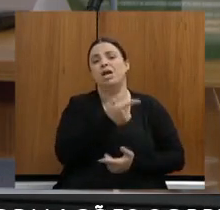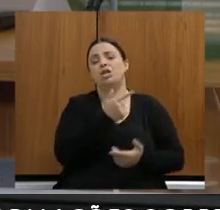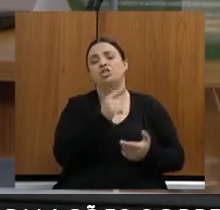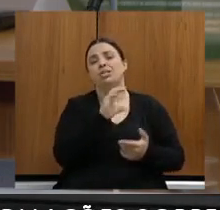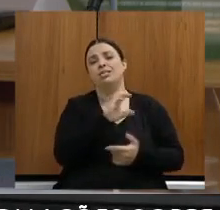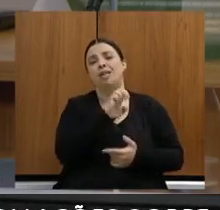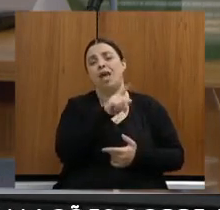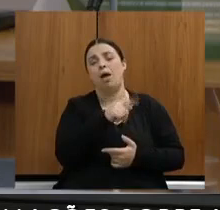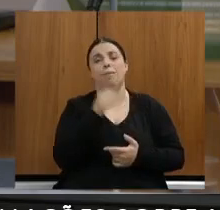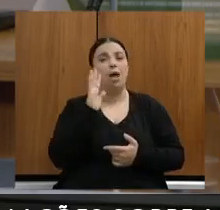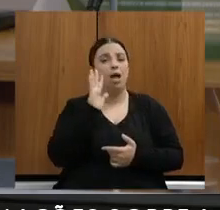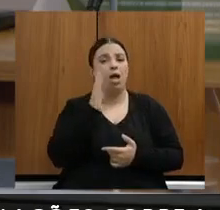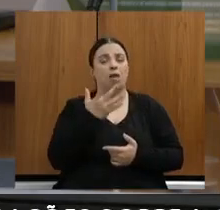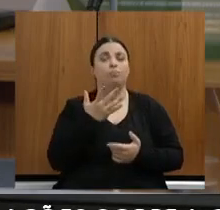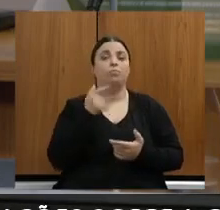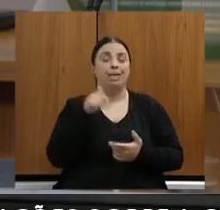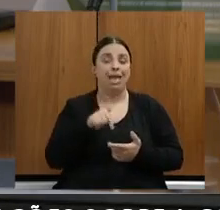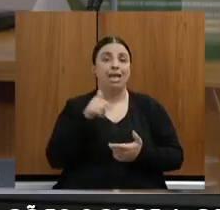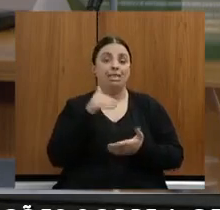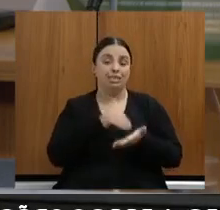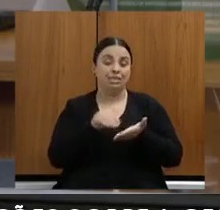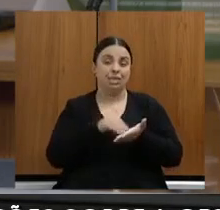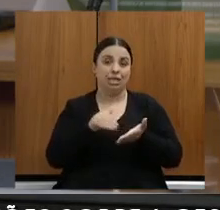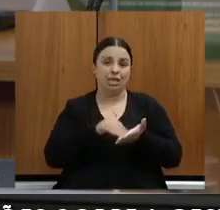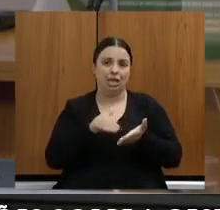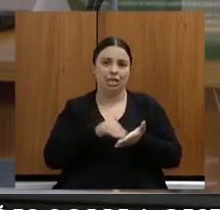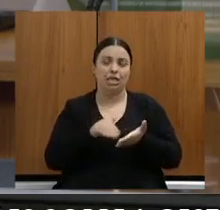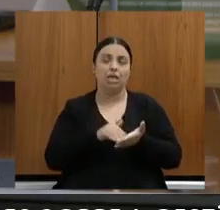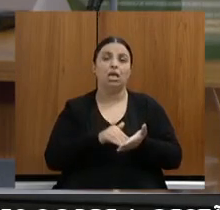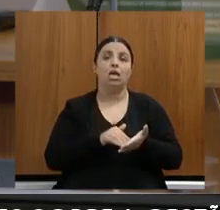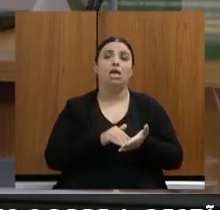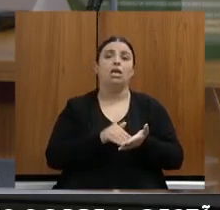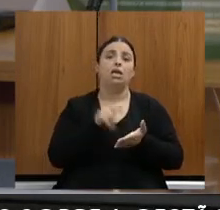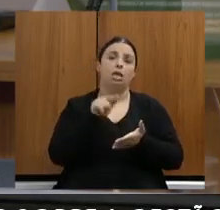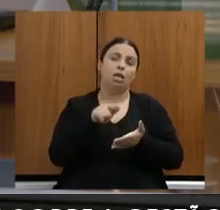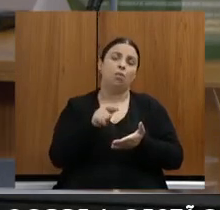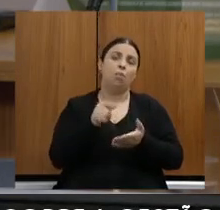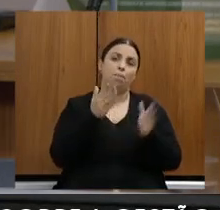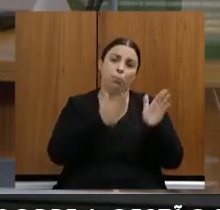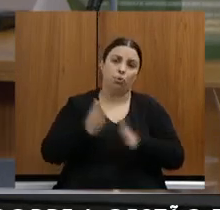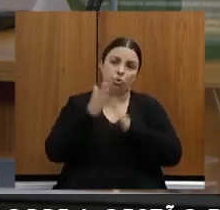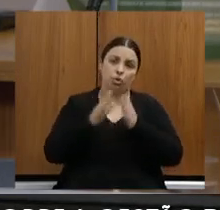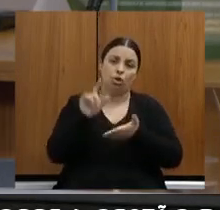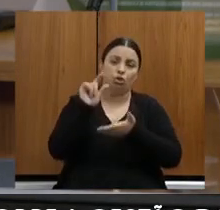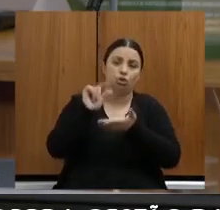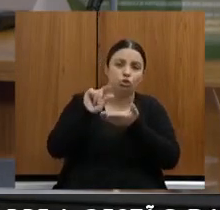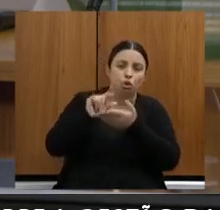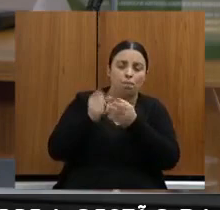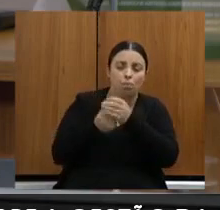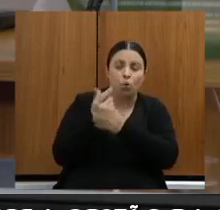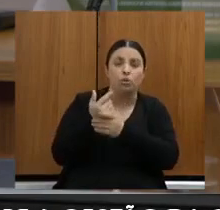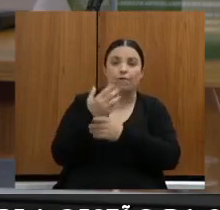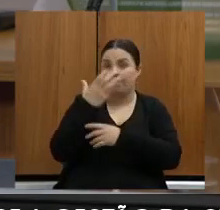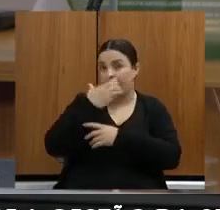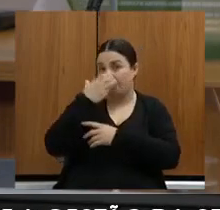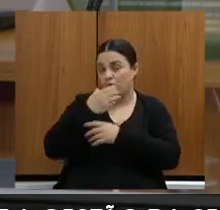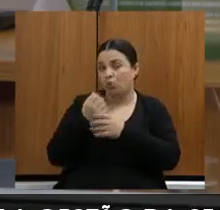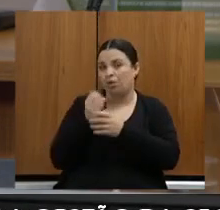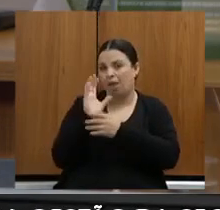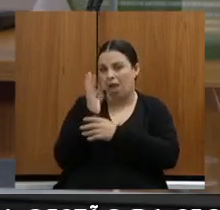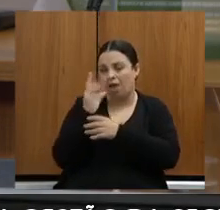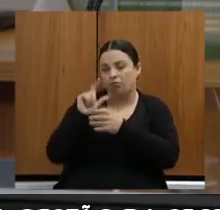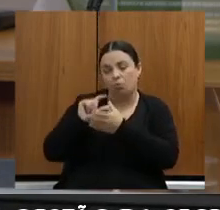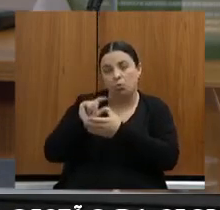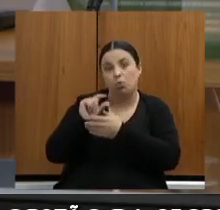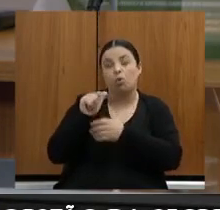providências para que esta secretaria intervenha junto aos produtores de mudas de frutíferas do município de Dona Euzébia de forma apoiá-los no